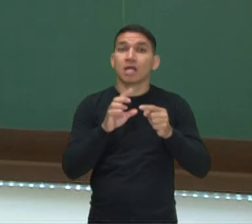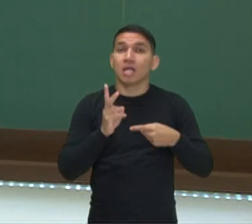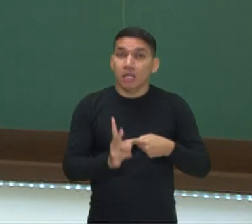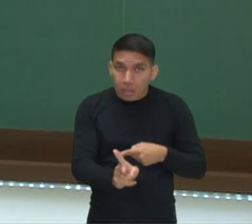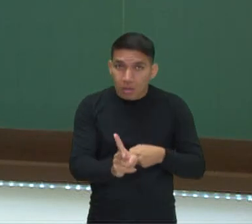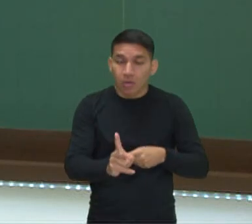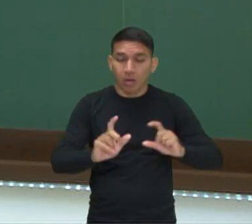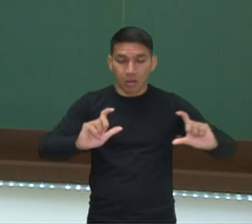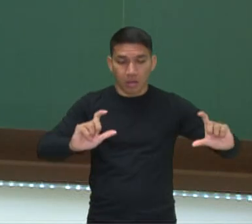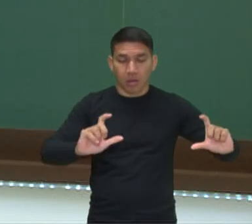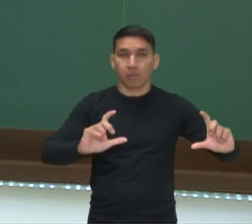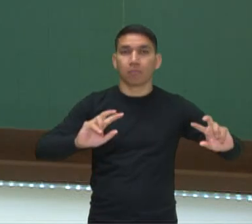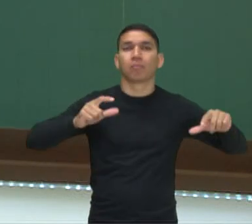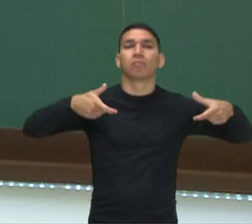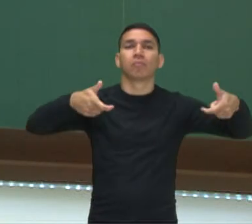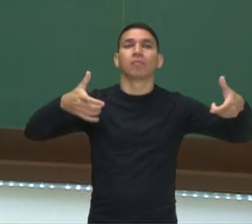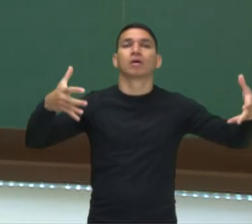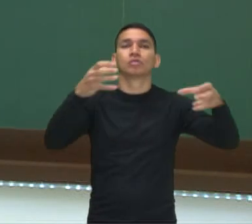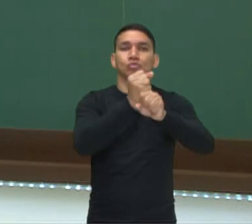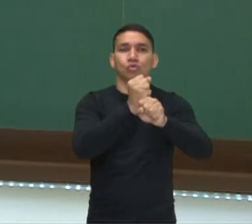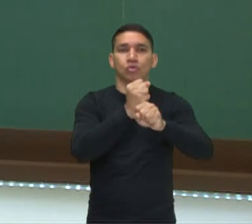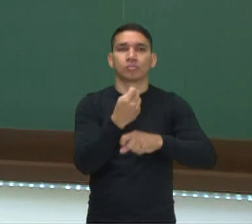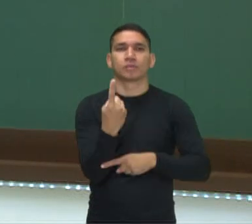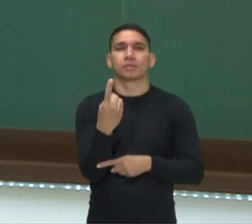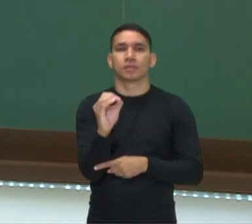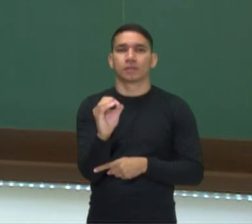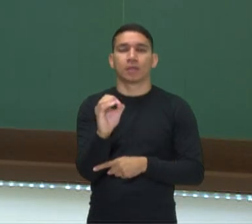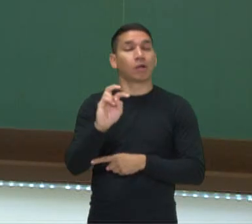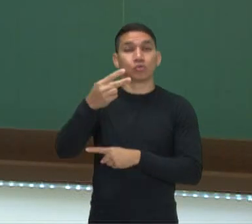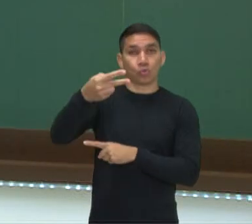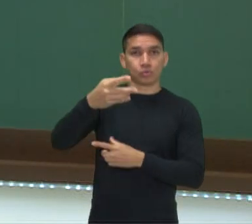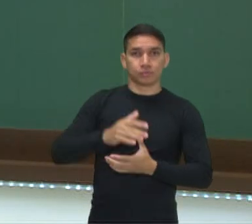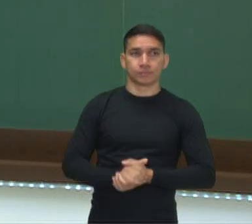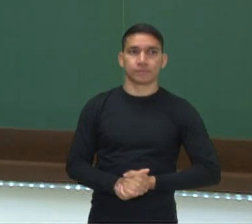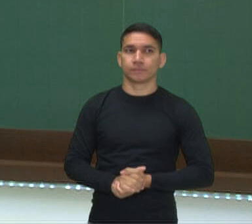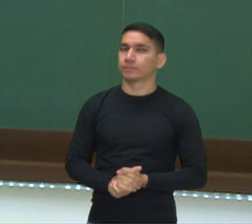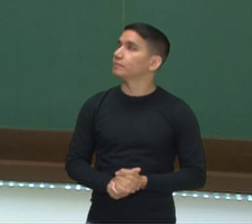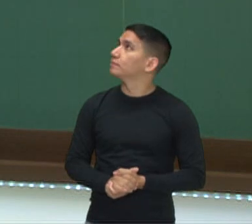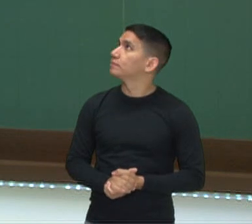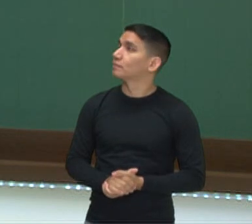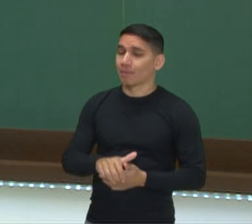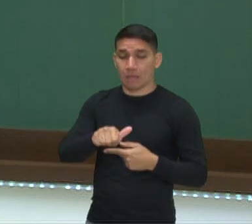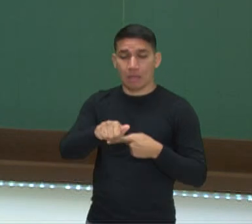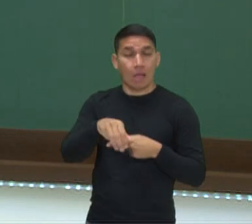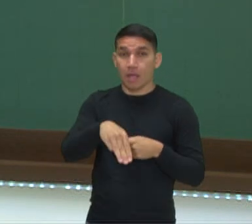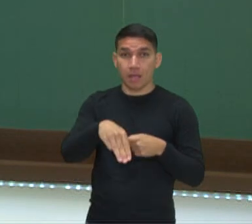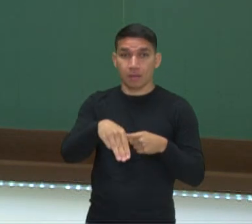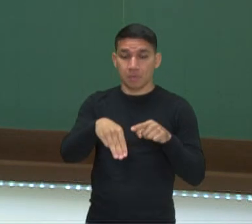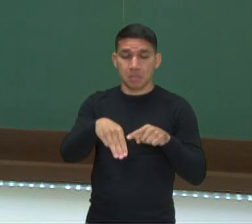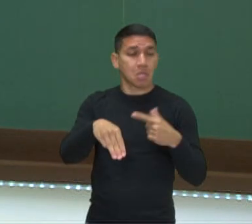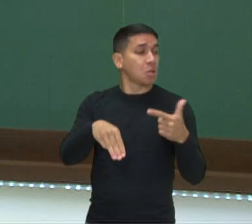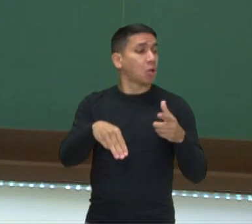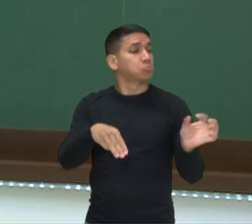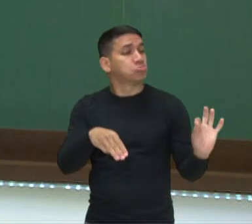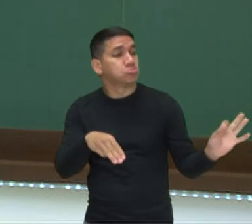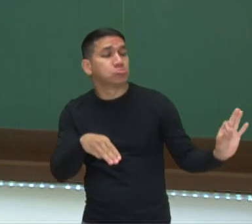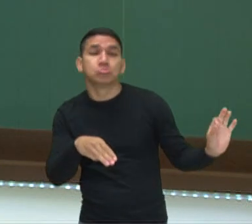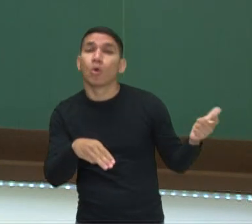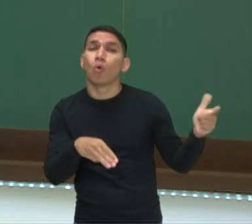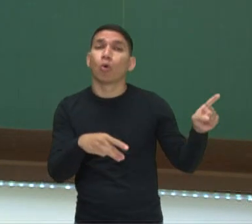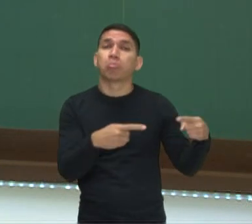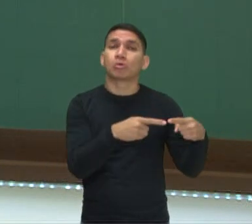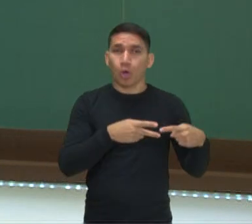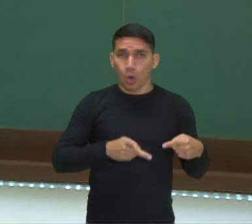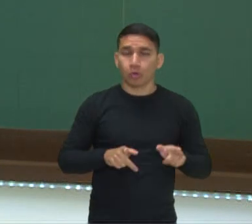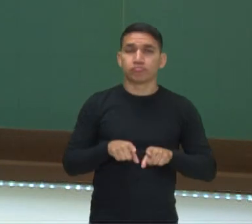expoente. 10A ao quadrado negativo ali. E o M, que não tem outro M, não tem parzinho, A